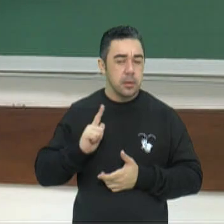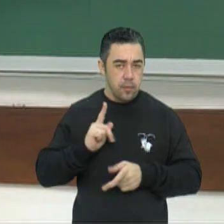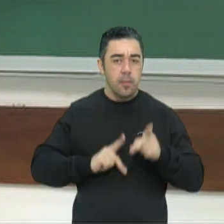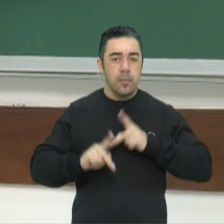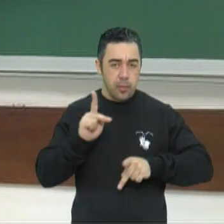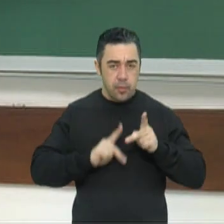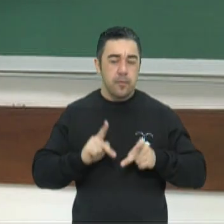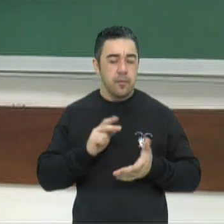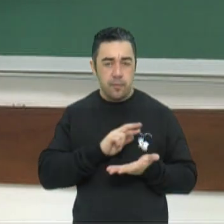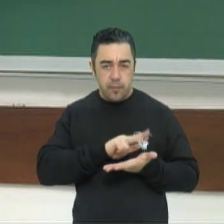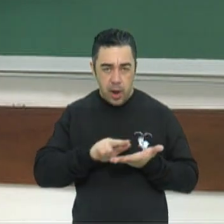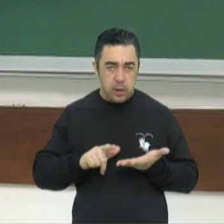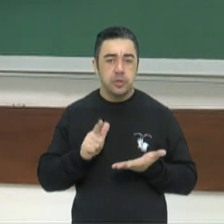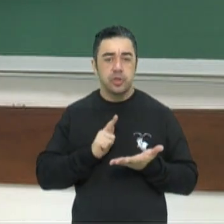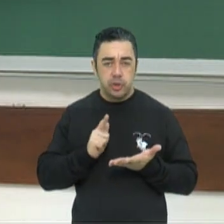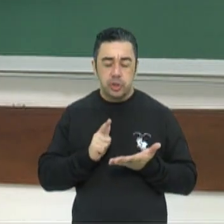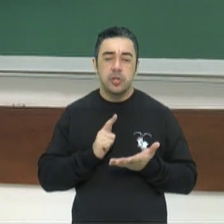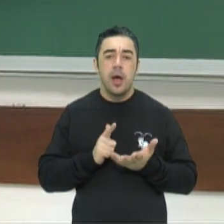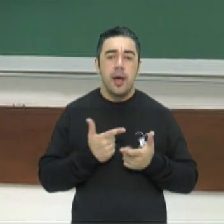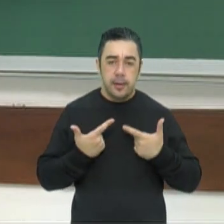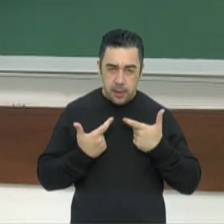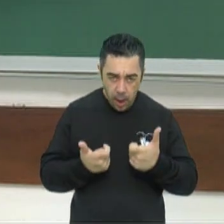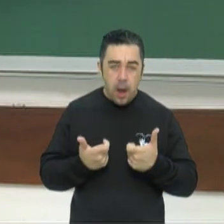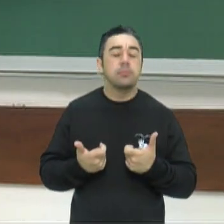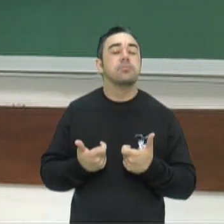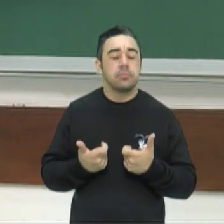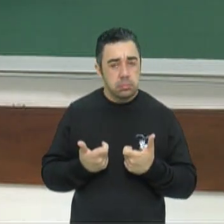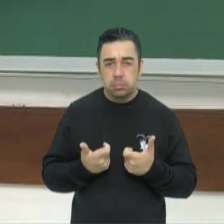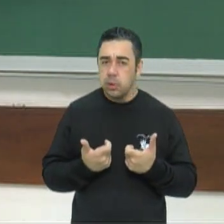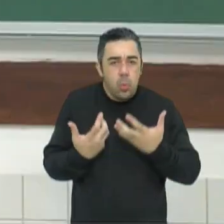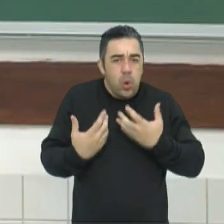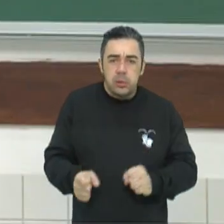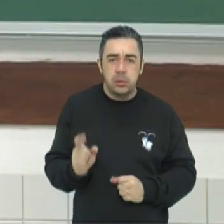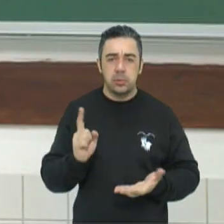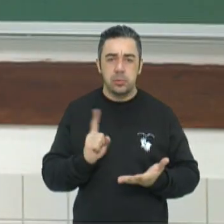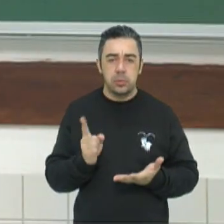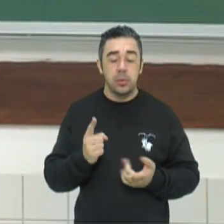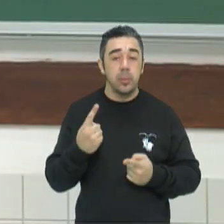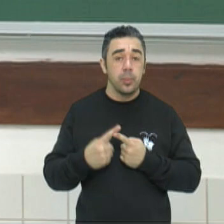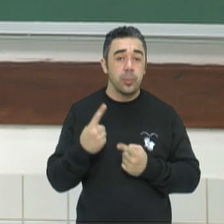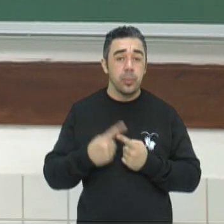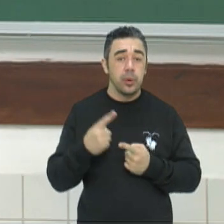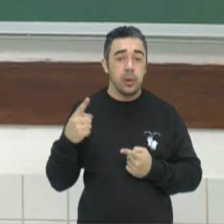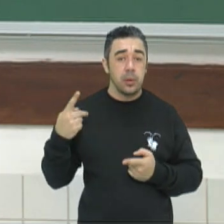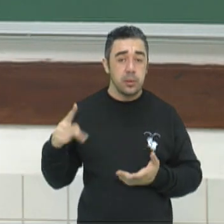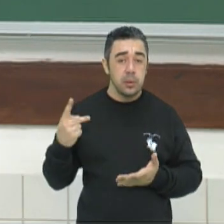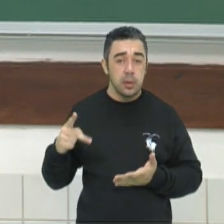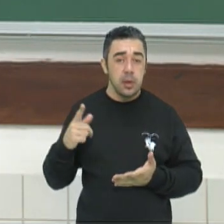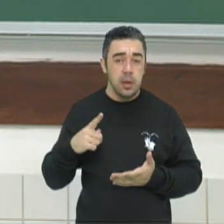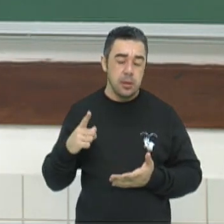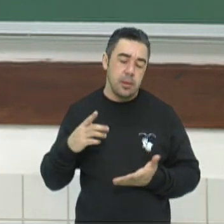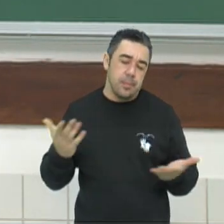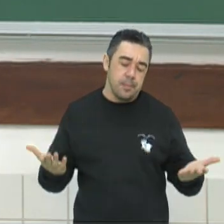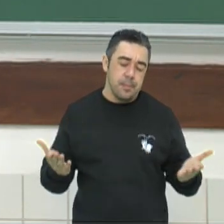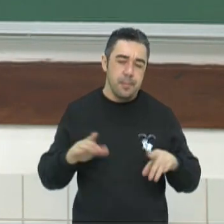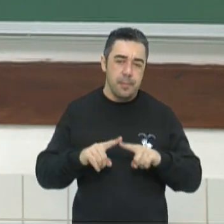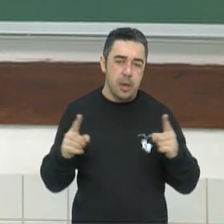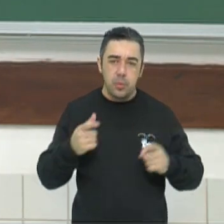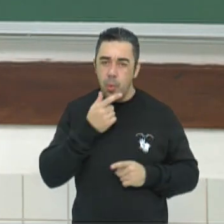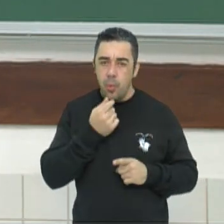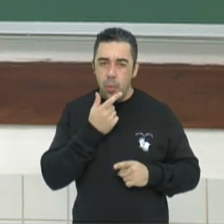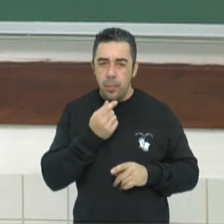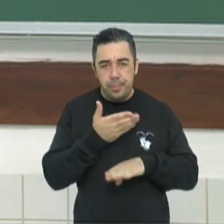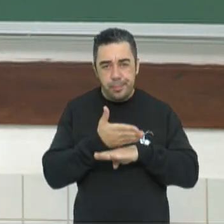momentos, estabeleceram guerras contra os homens brancos e, por conta da superioridade bélica, foram